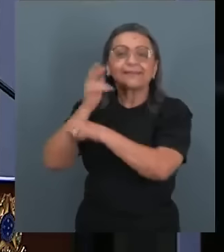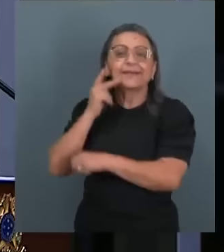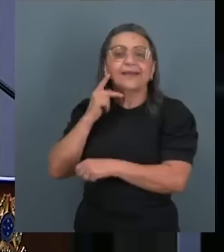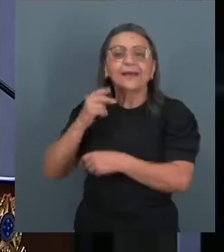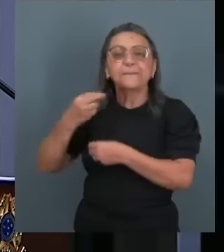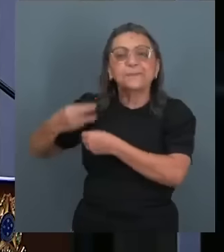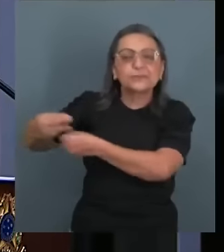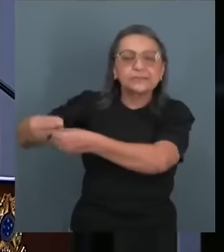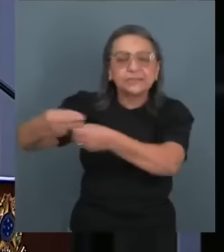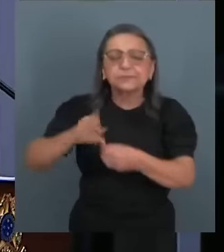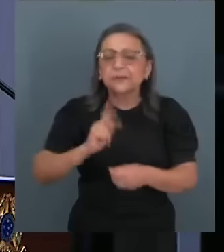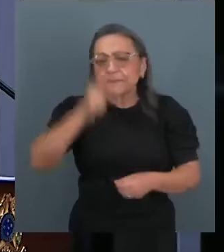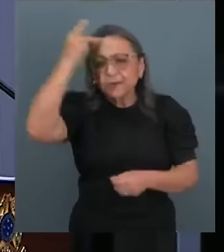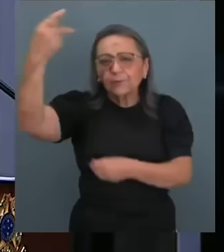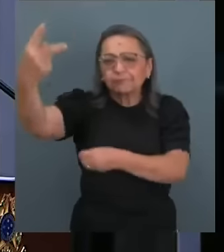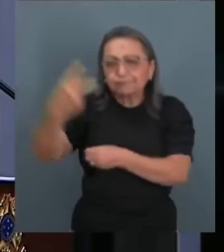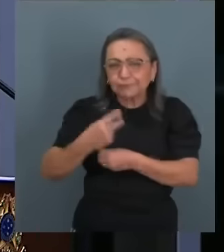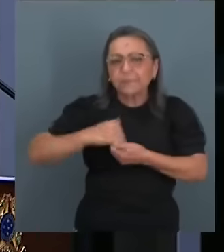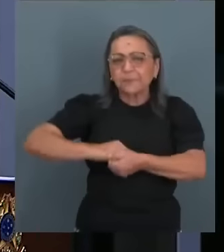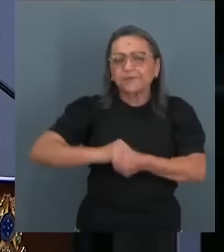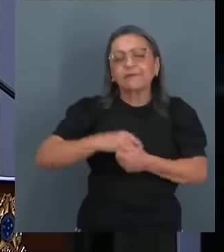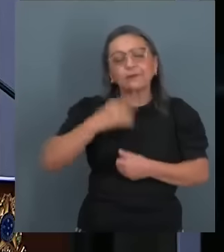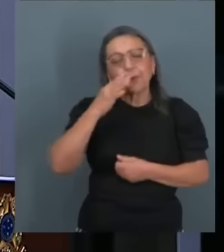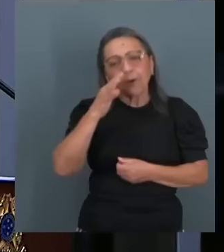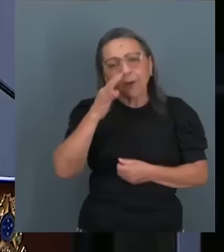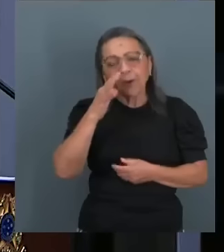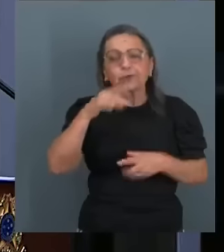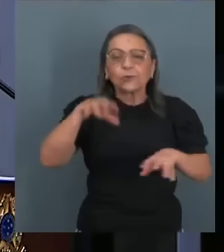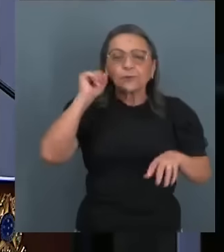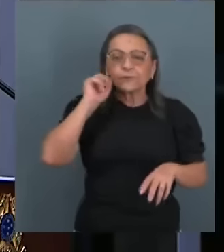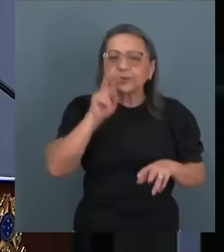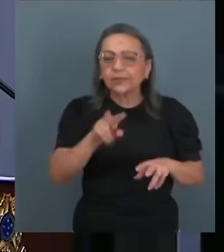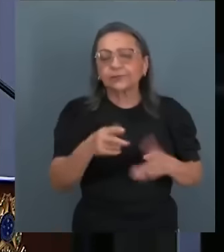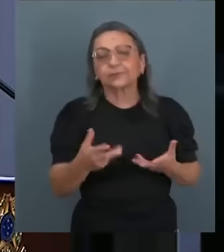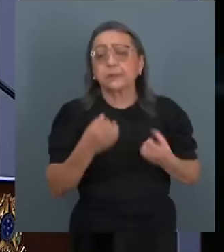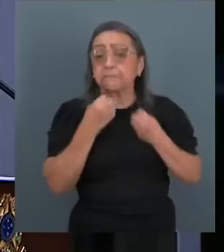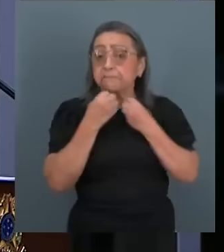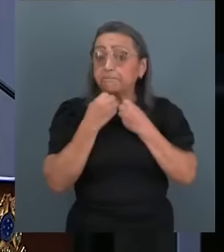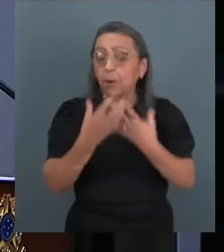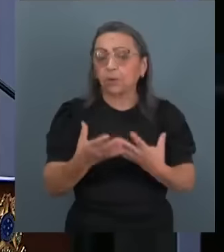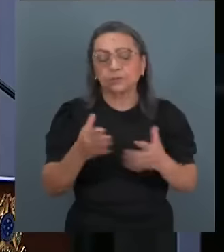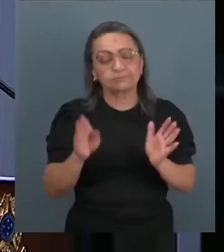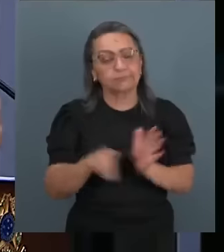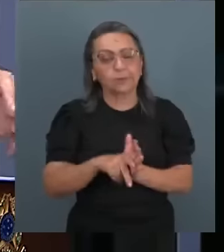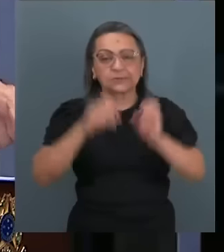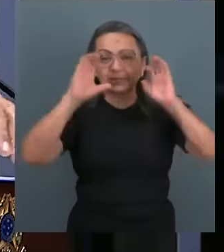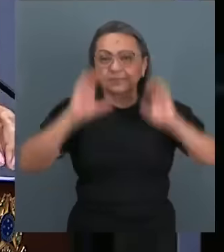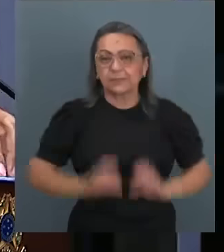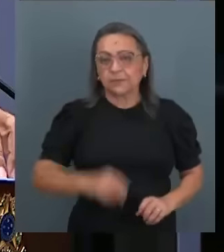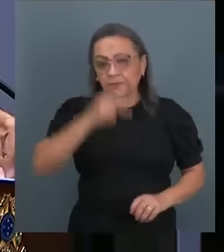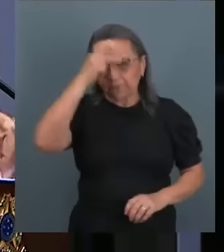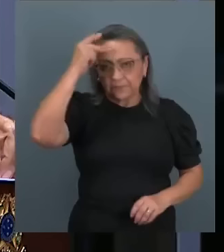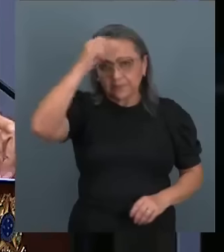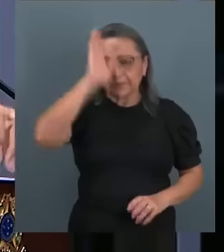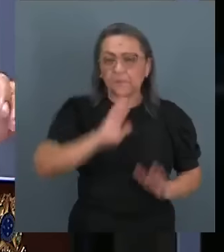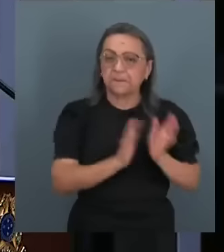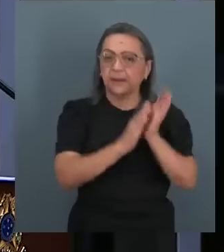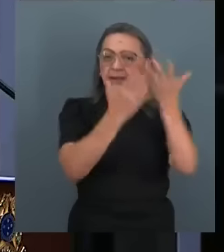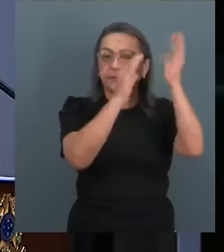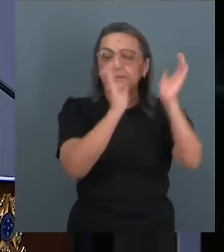alguém para me cumprimentar e dizer: olha, eu estou assistindo, estou ouvindo, Isso é muito bom, isso é cidadania para o brasileiro. Parabéns ao pessoal